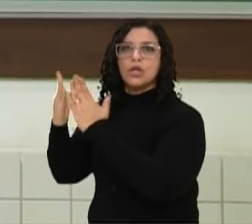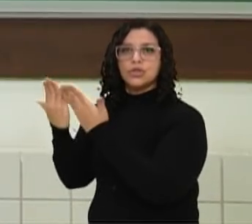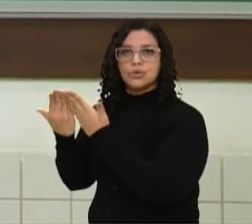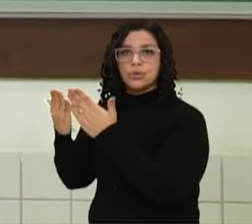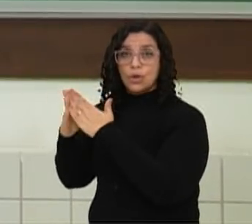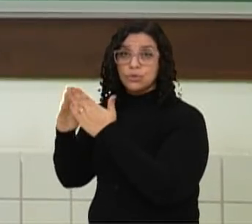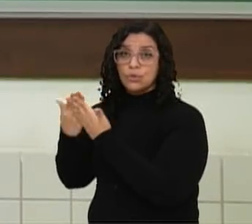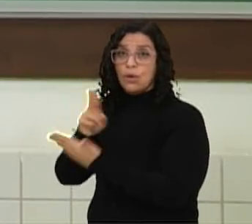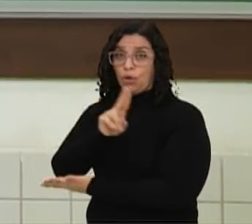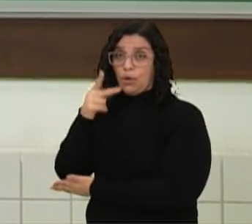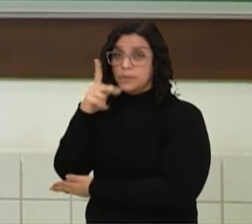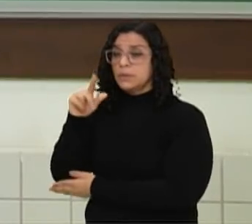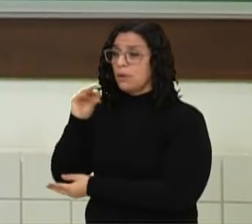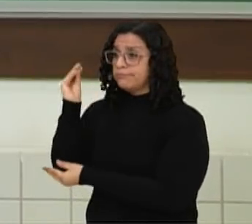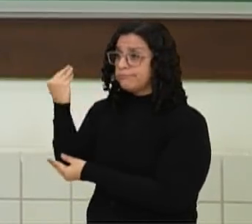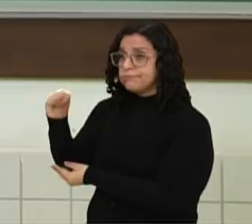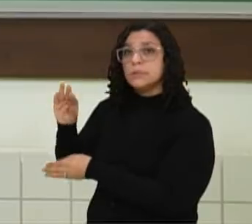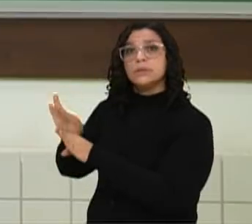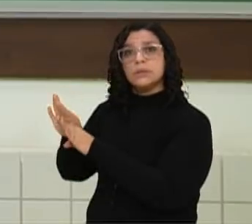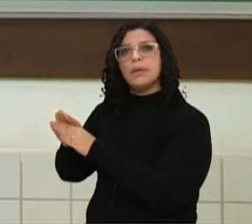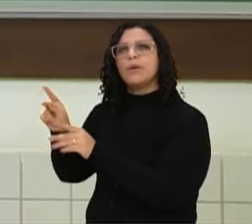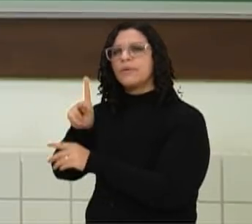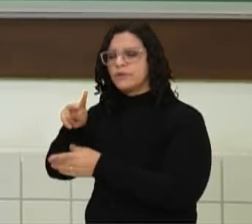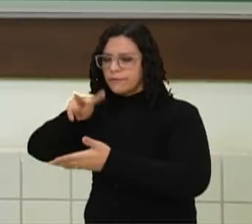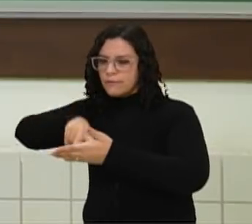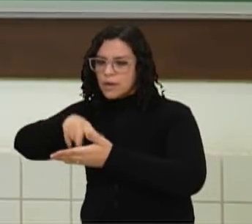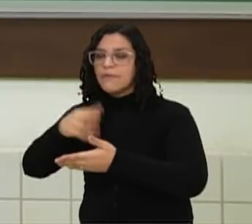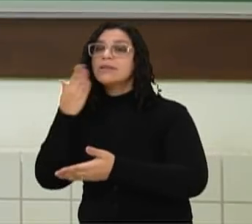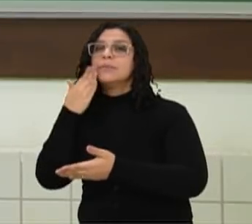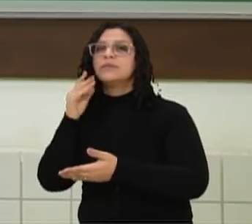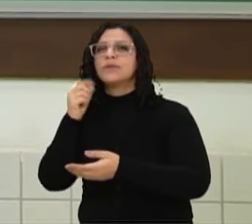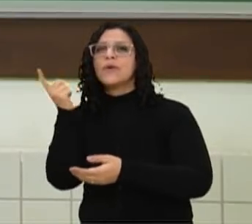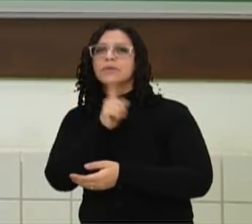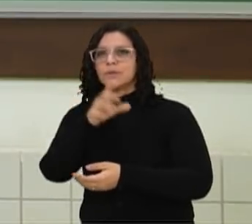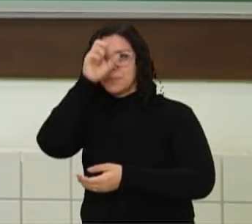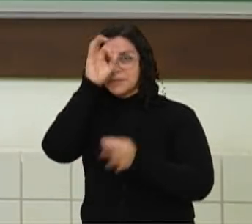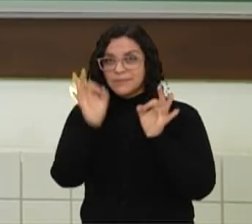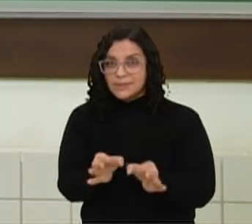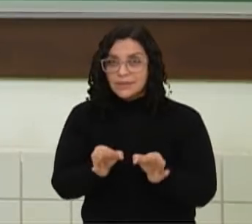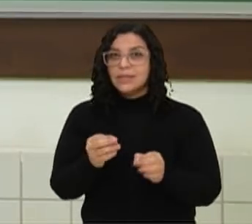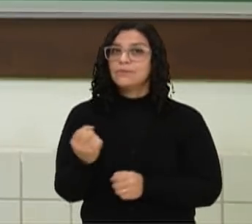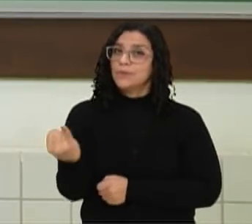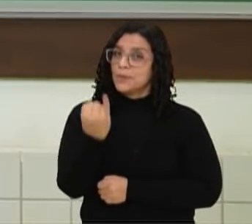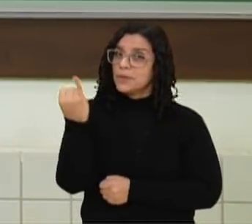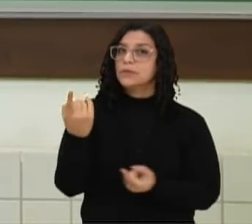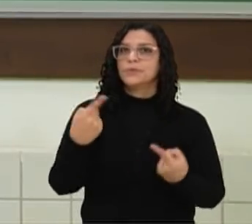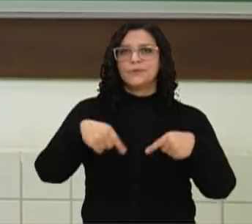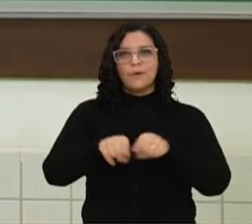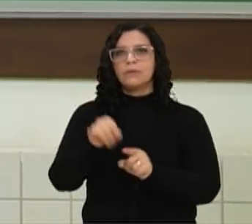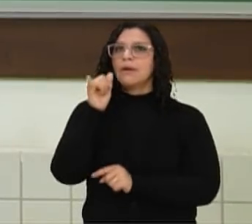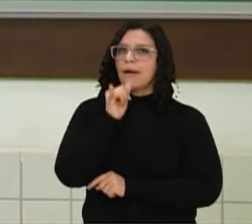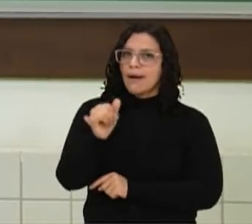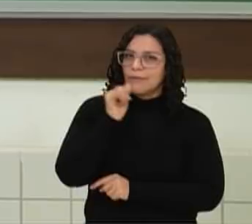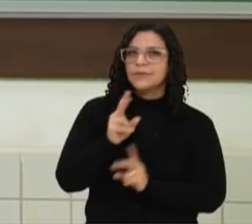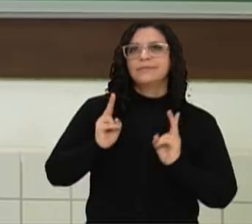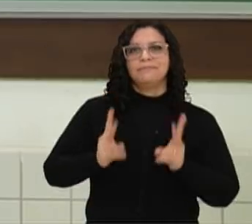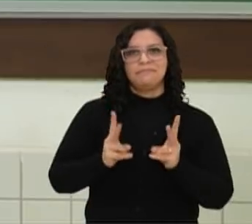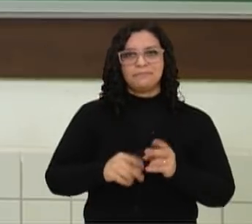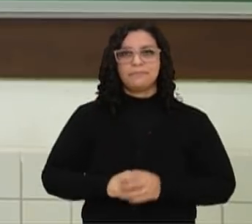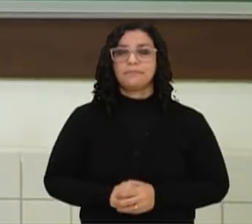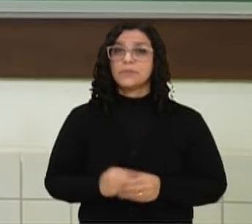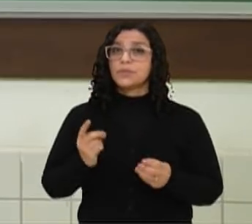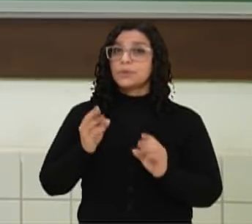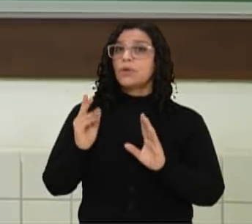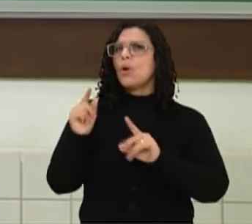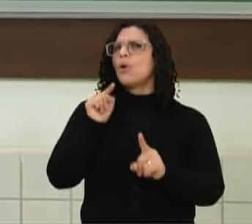lá, e aí o professor também consegue acompanhar teu rendimento, certo? Tudo isso é bem importante, por isso a gente relembra ali toda a aula. Então vamos